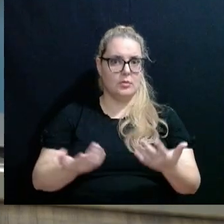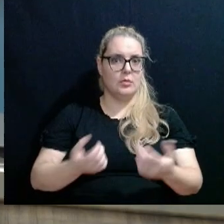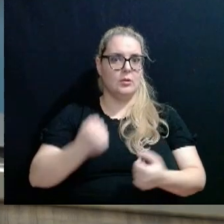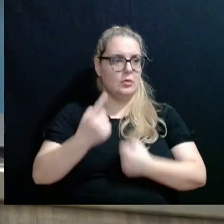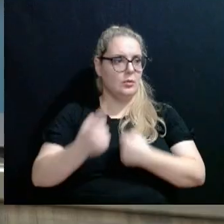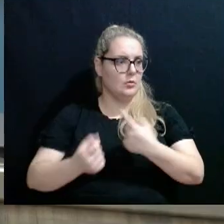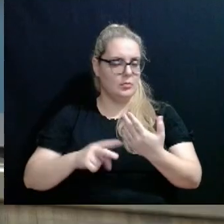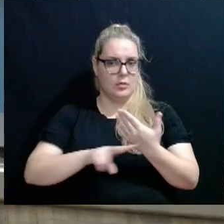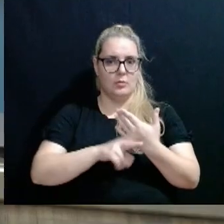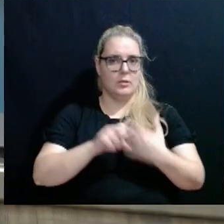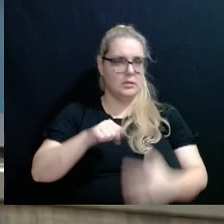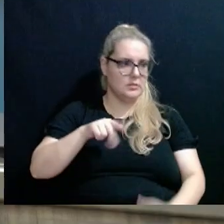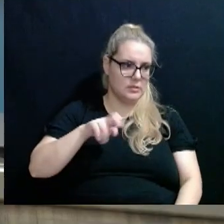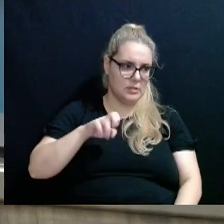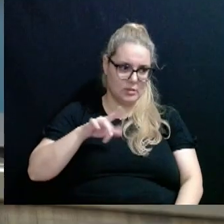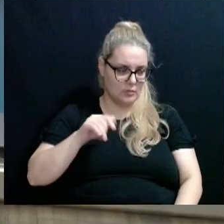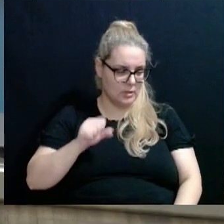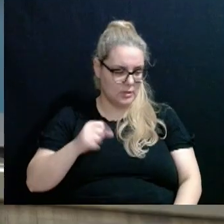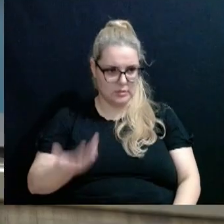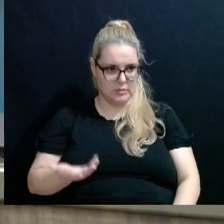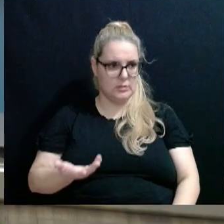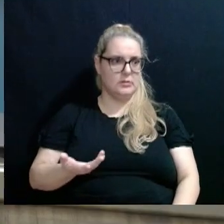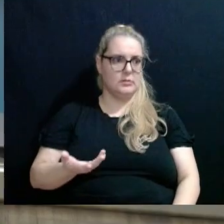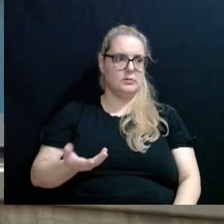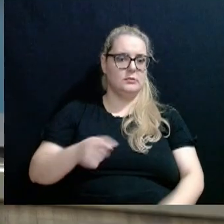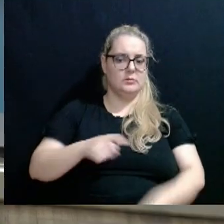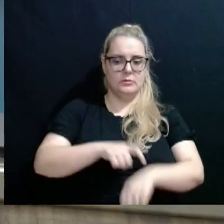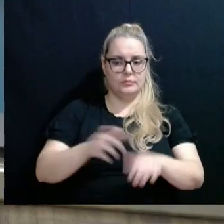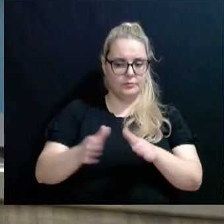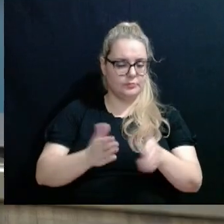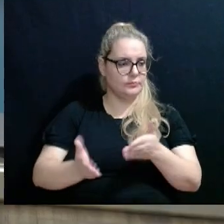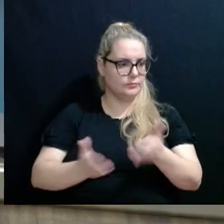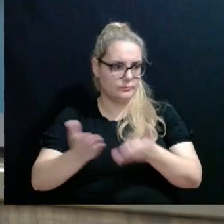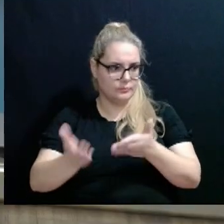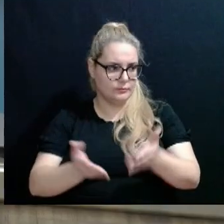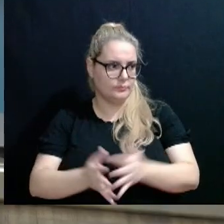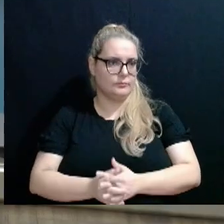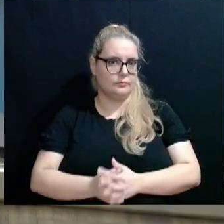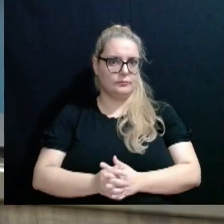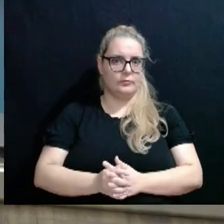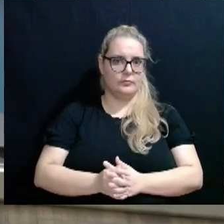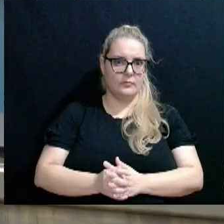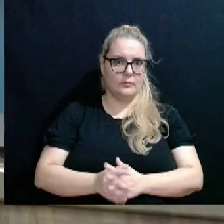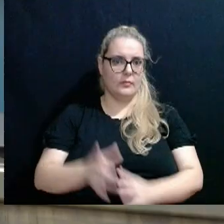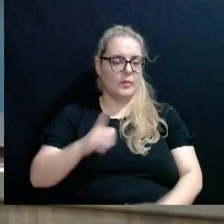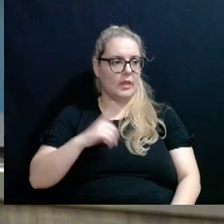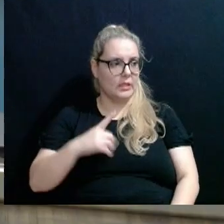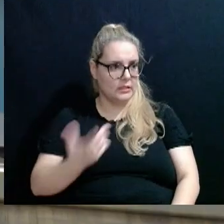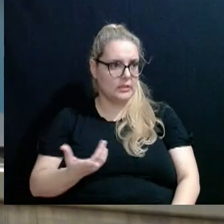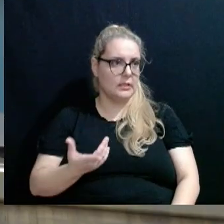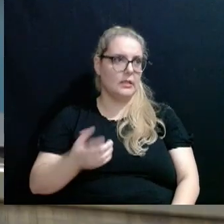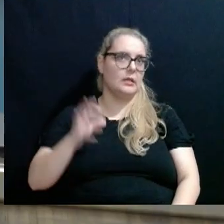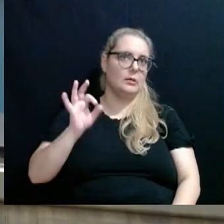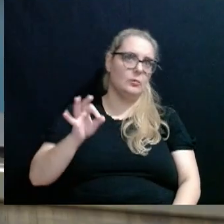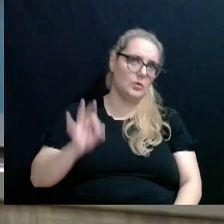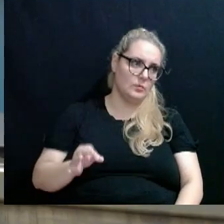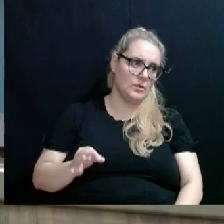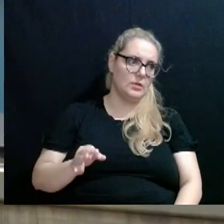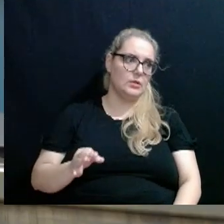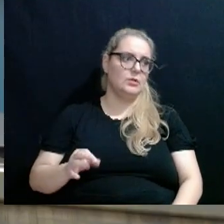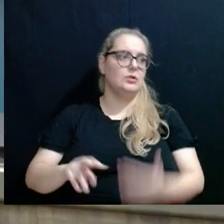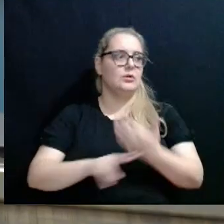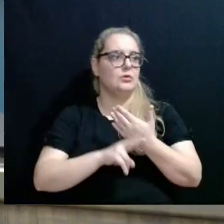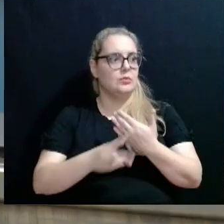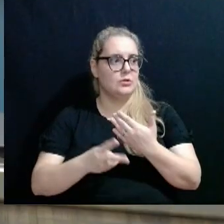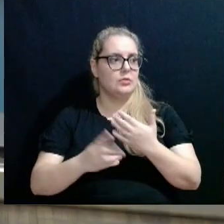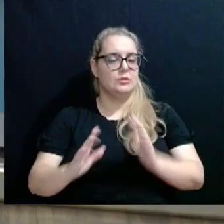ele fica com algumas sequelas, né, nesse período de tratamento, existe essa probabilidade